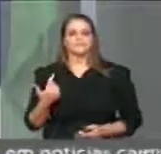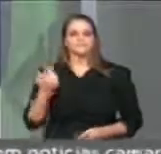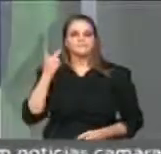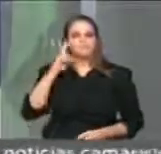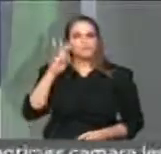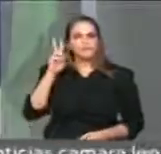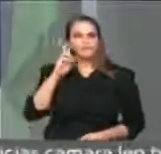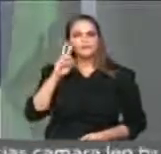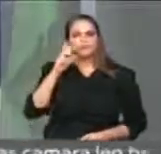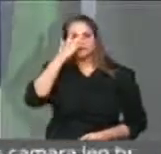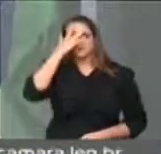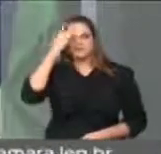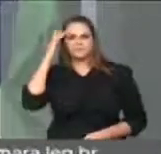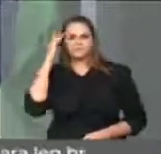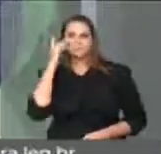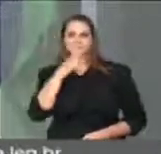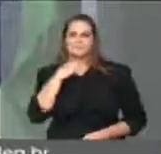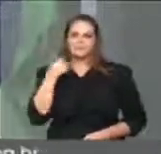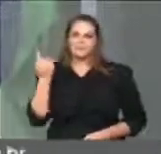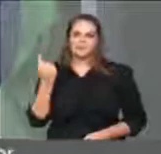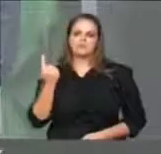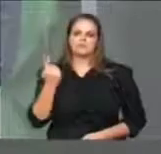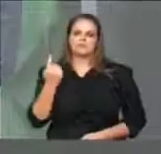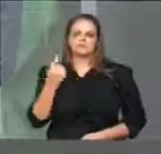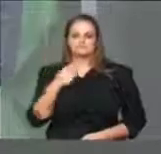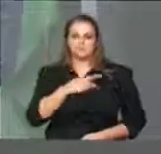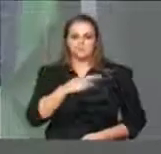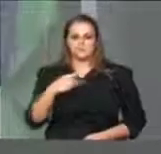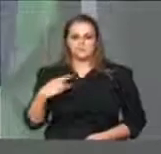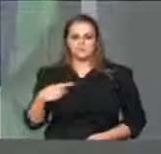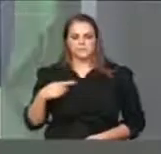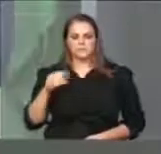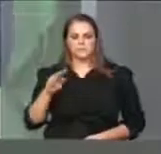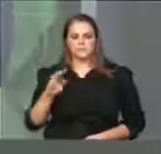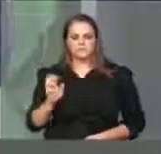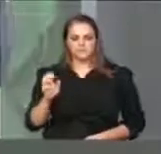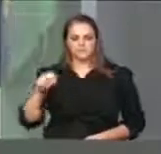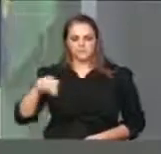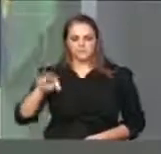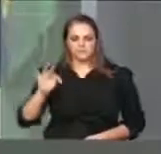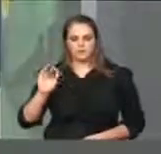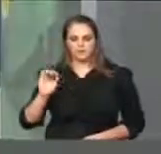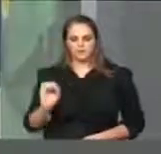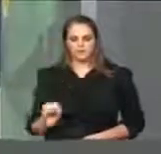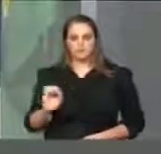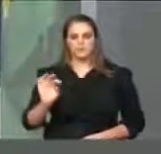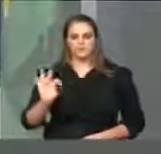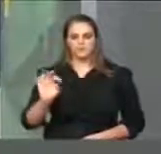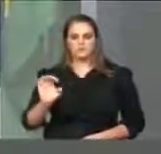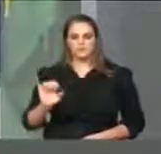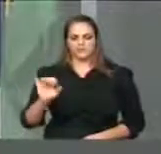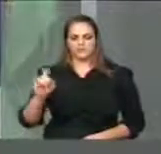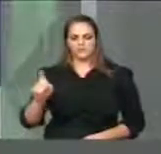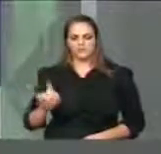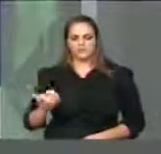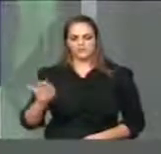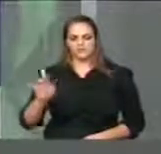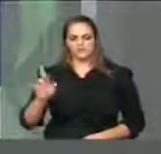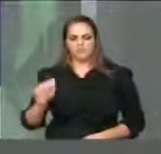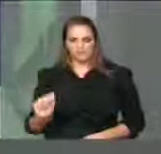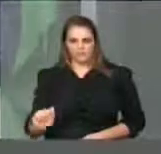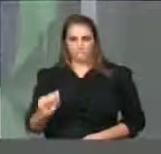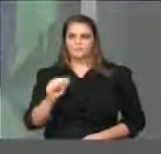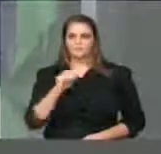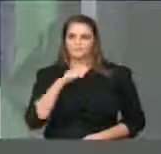ao pastor Bento Alcibiades Teixeira, que